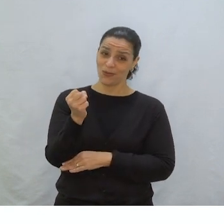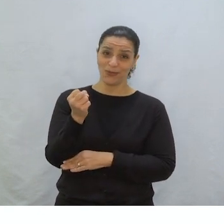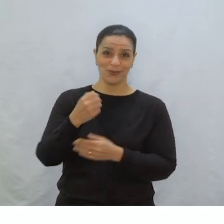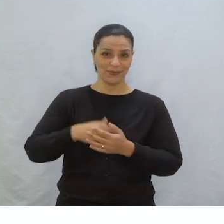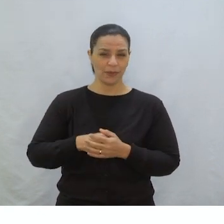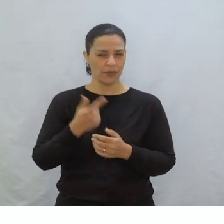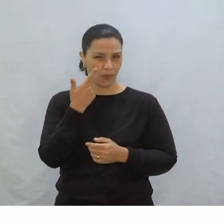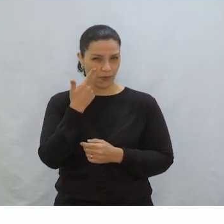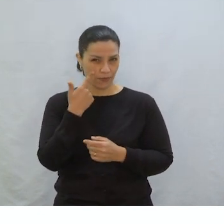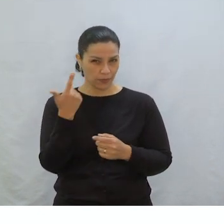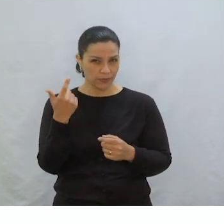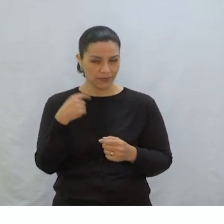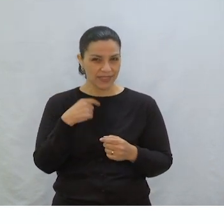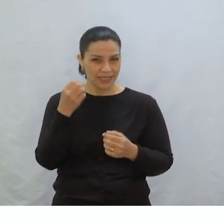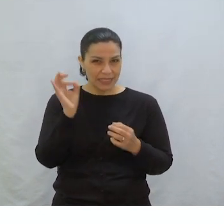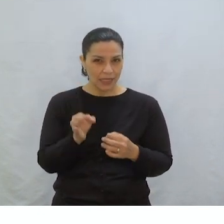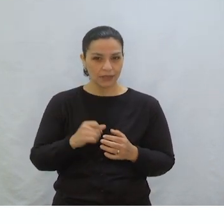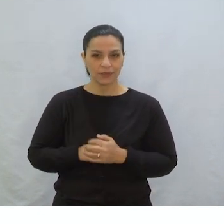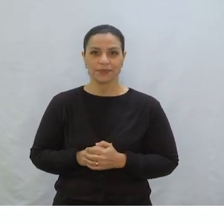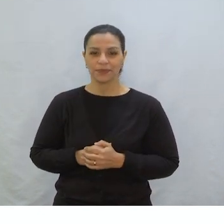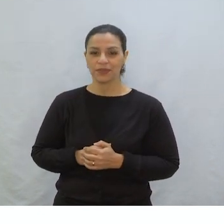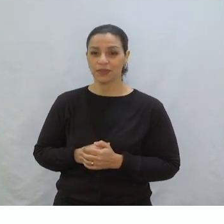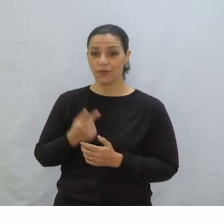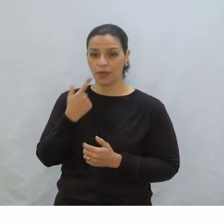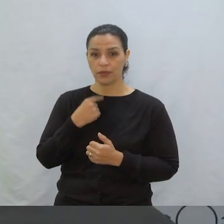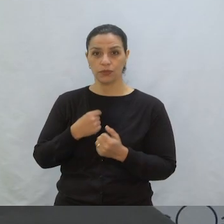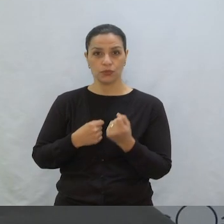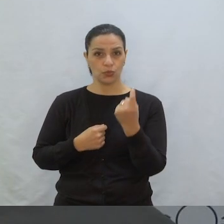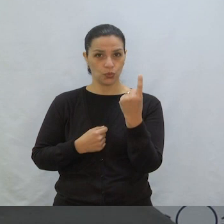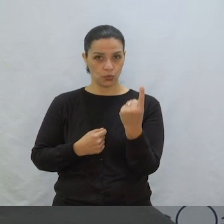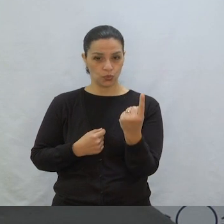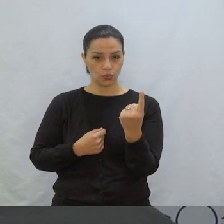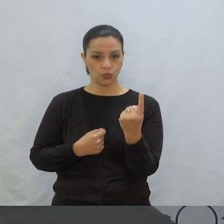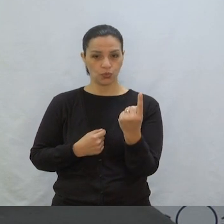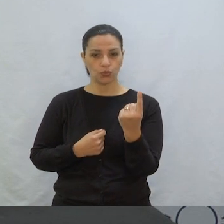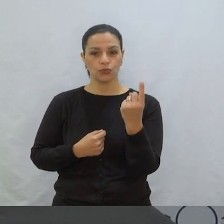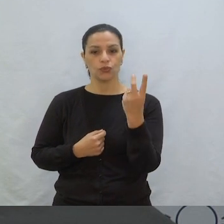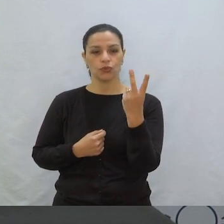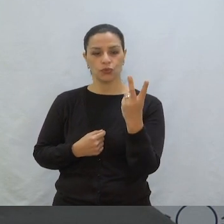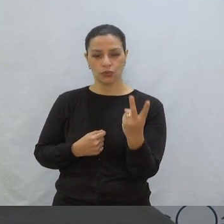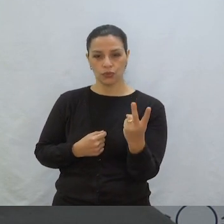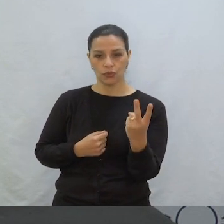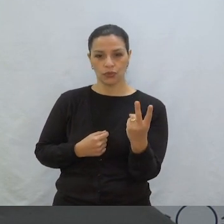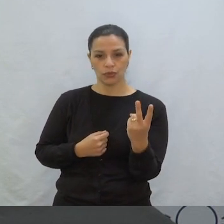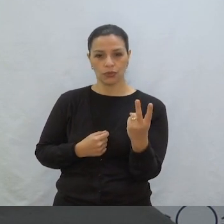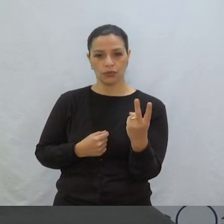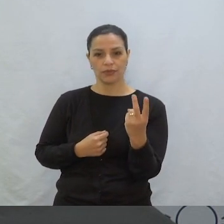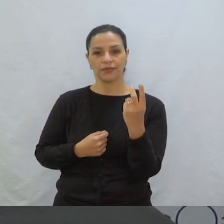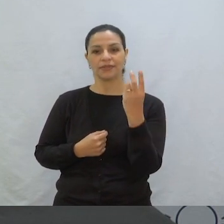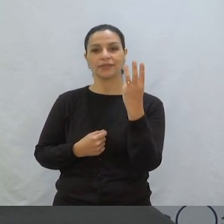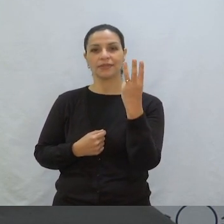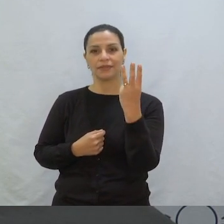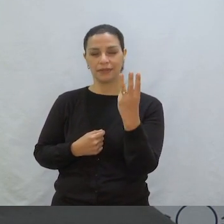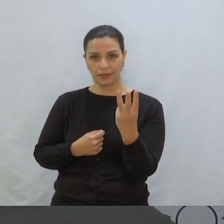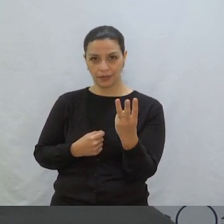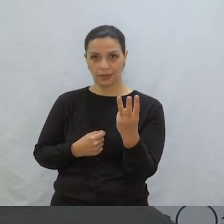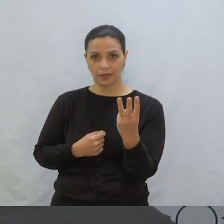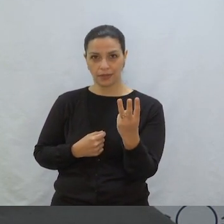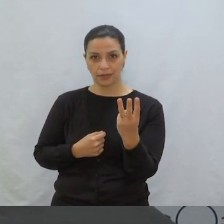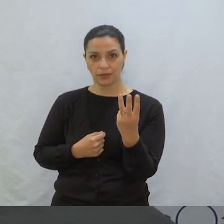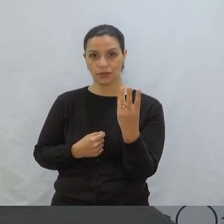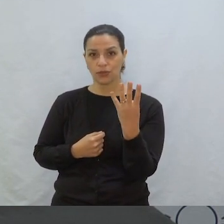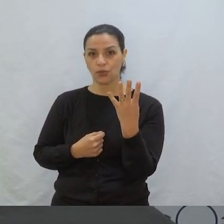sobrou é 8. Mas vamos conferir se é mesmo? Então, vamos lá. 1,